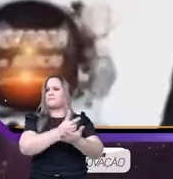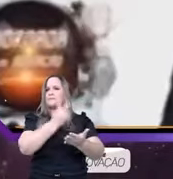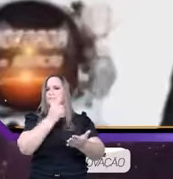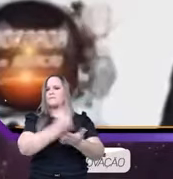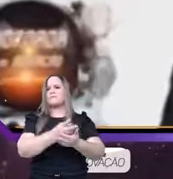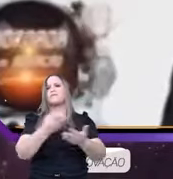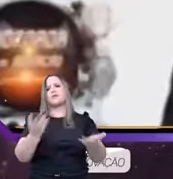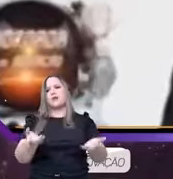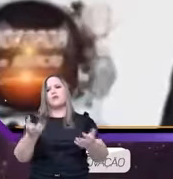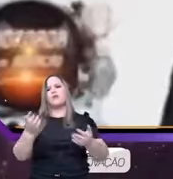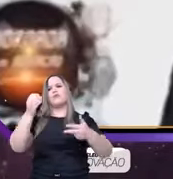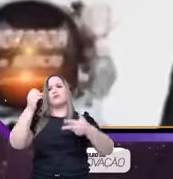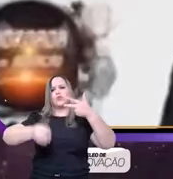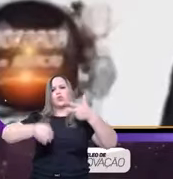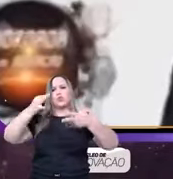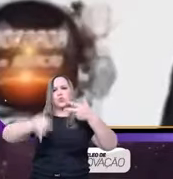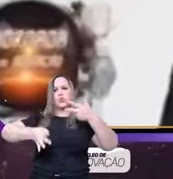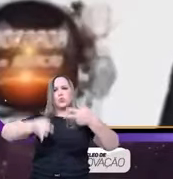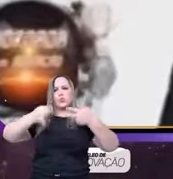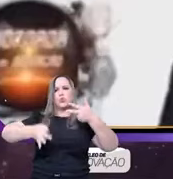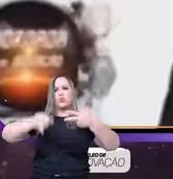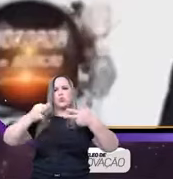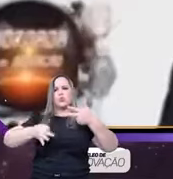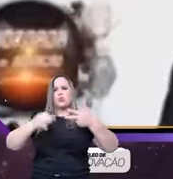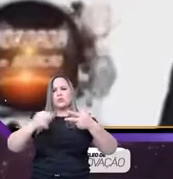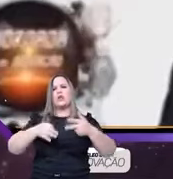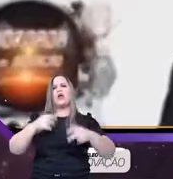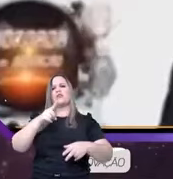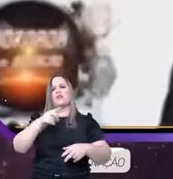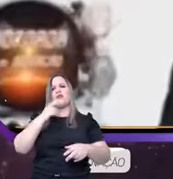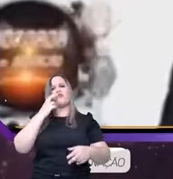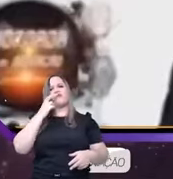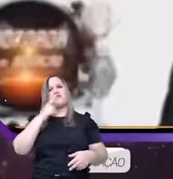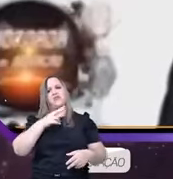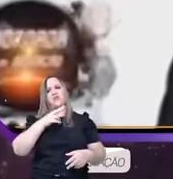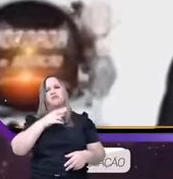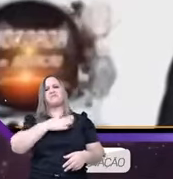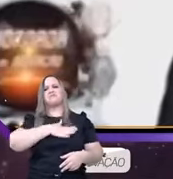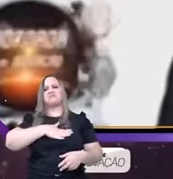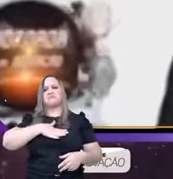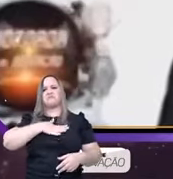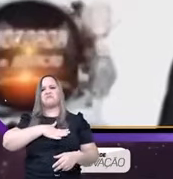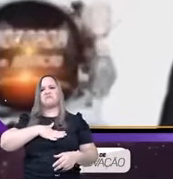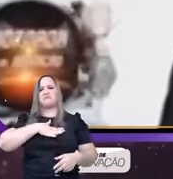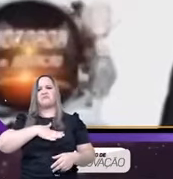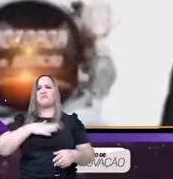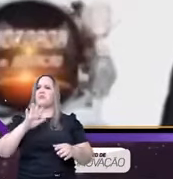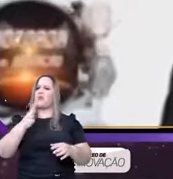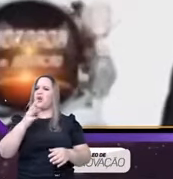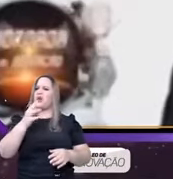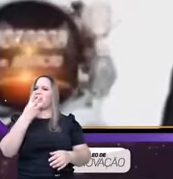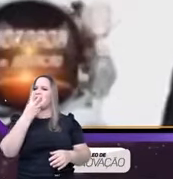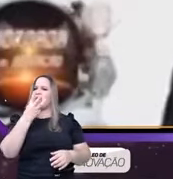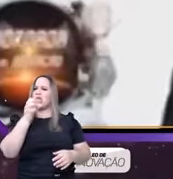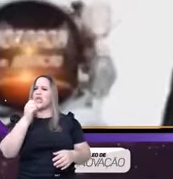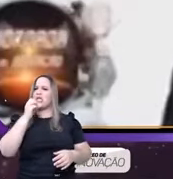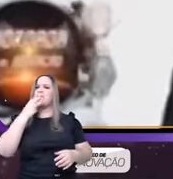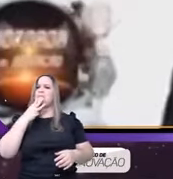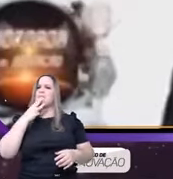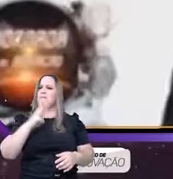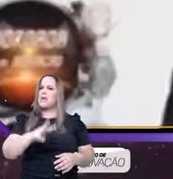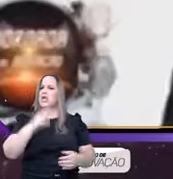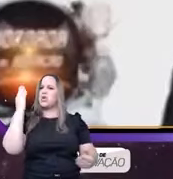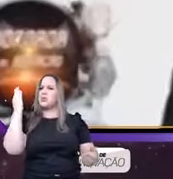de uma forma bastante satisfatória, dado aí os 30 milhões de sentenças e processos solucionados em